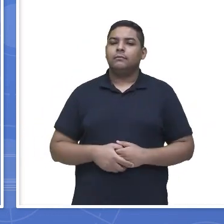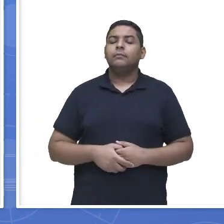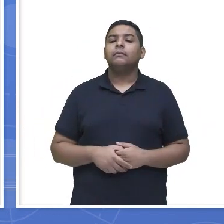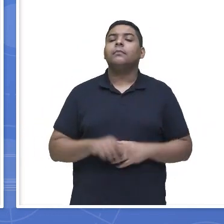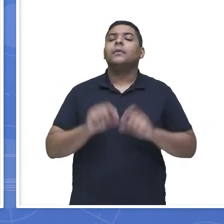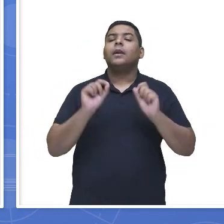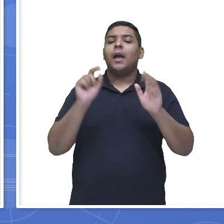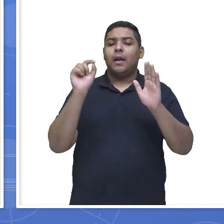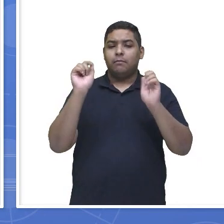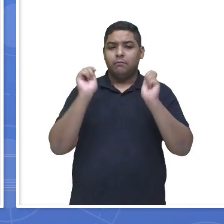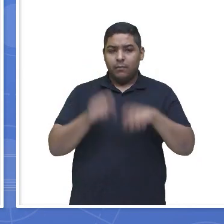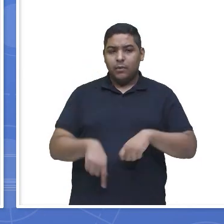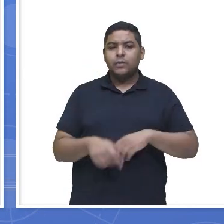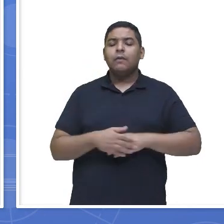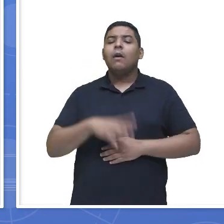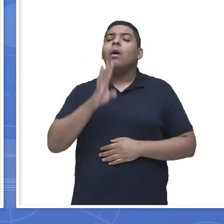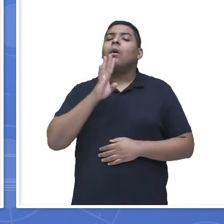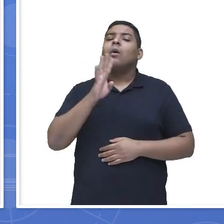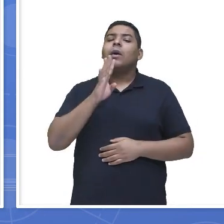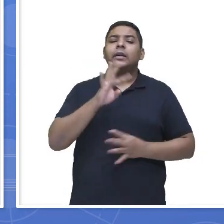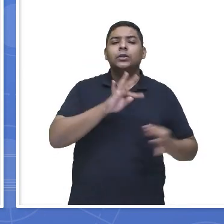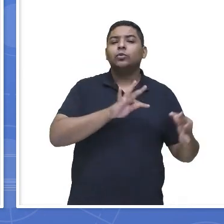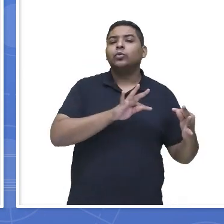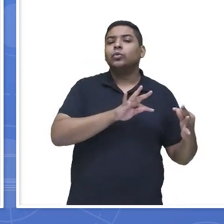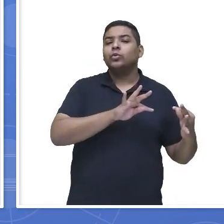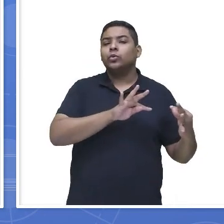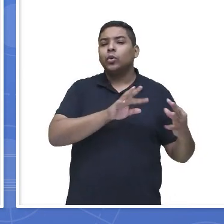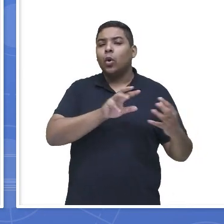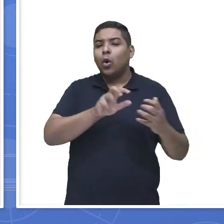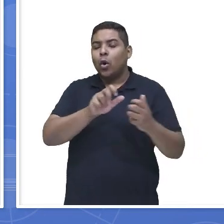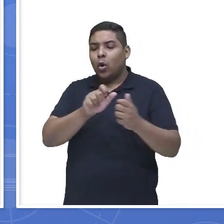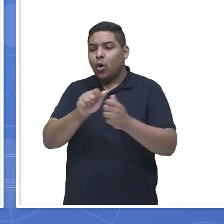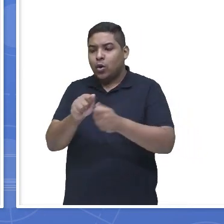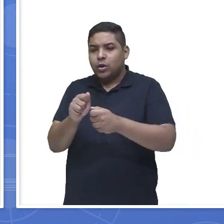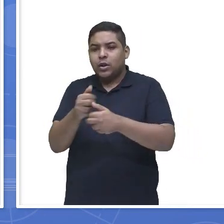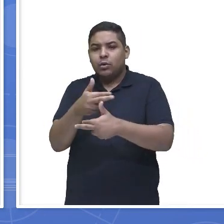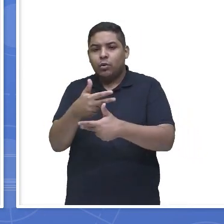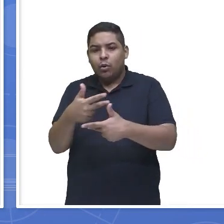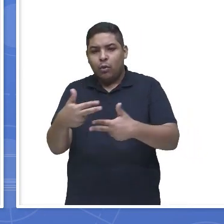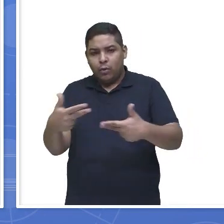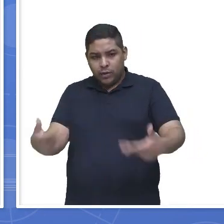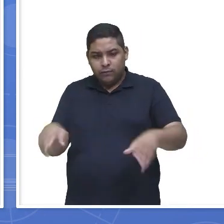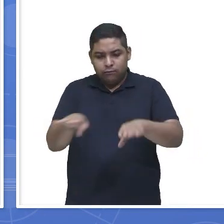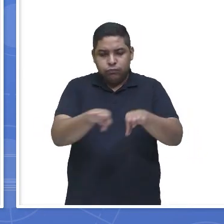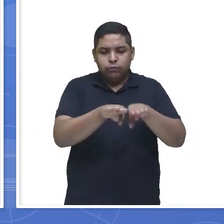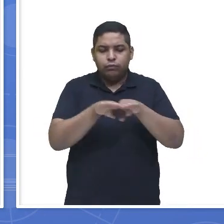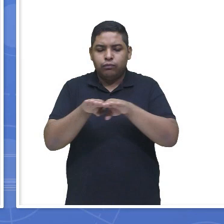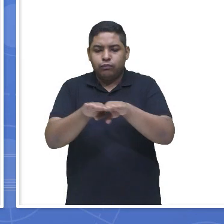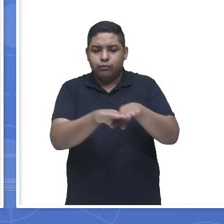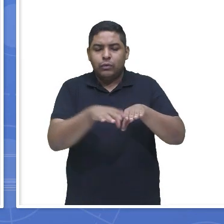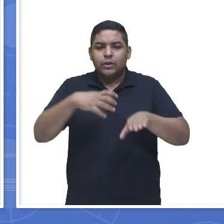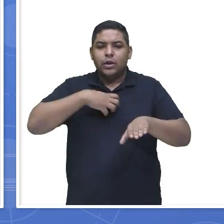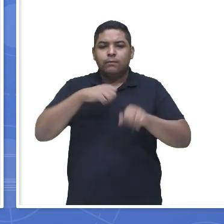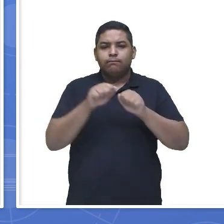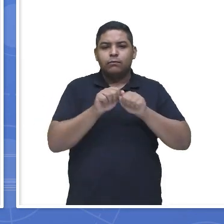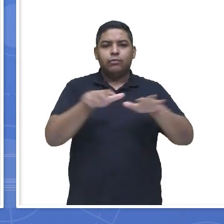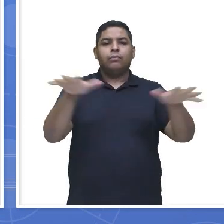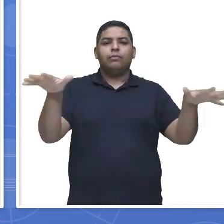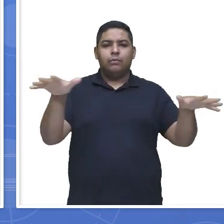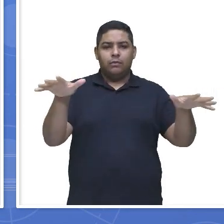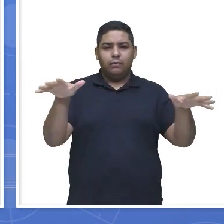possível conhecer todas as coisas uniformemente e de modo amplo? O que é que vocês